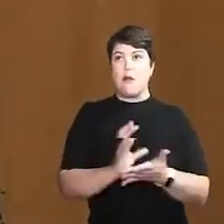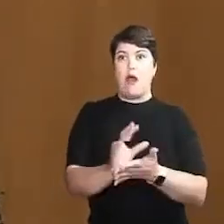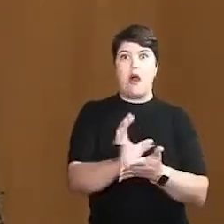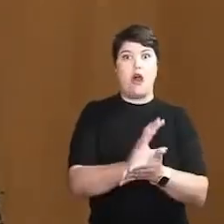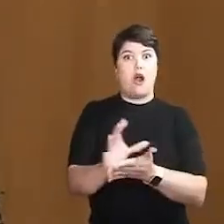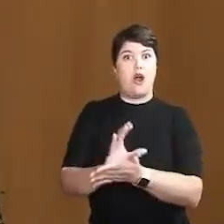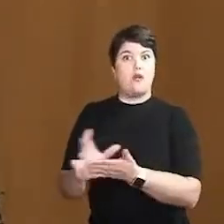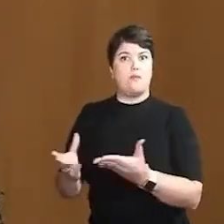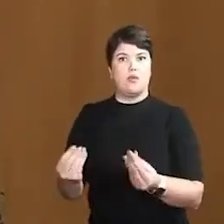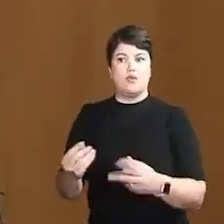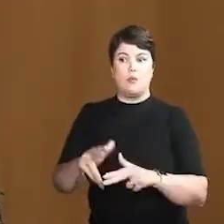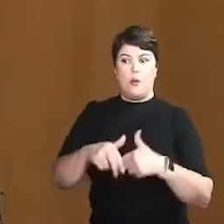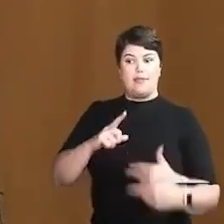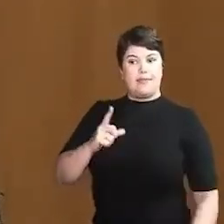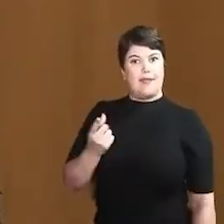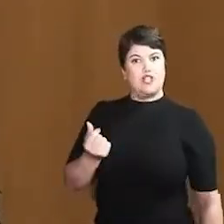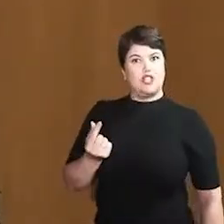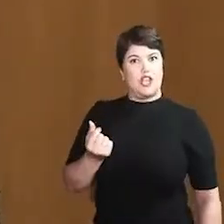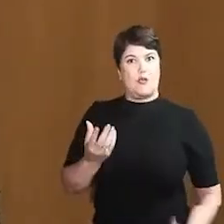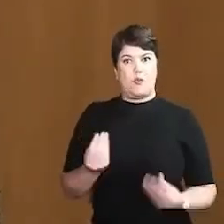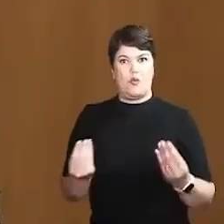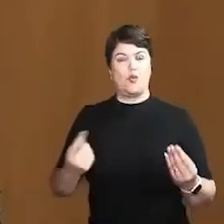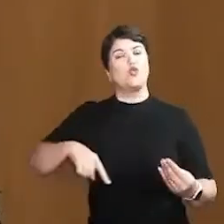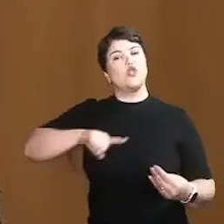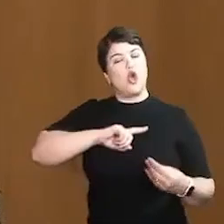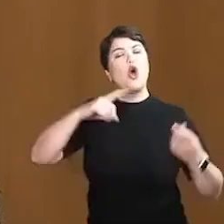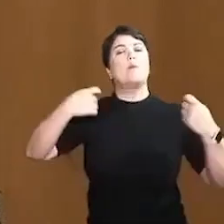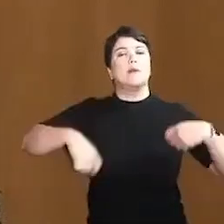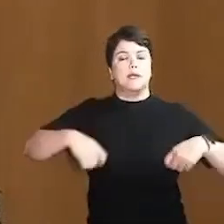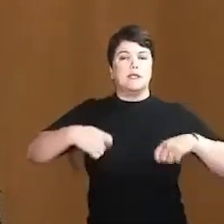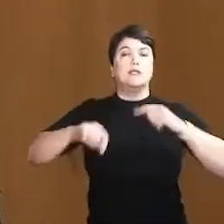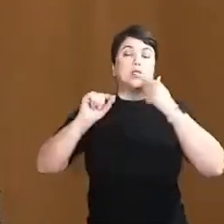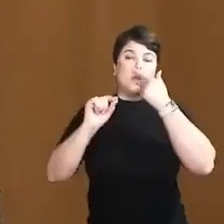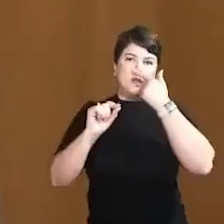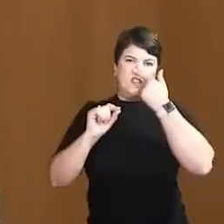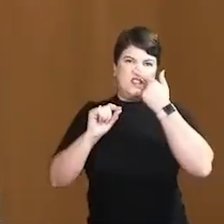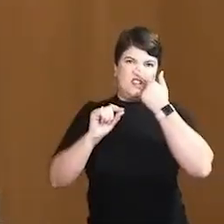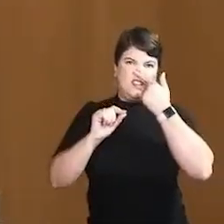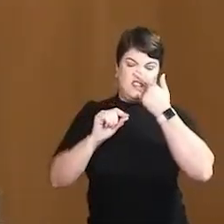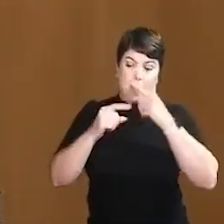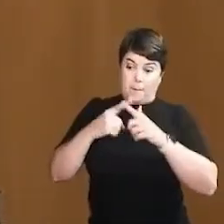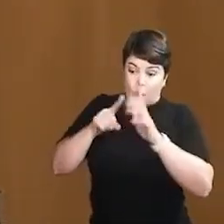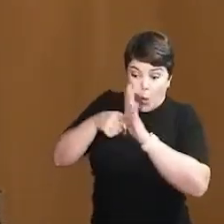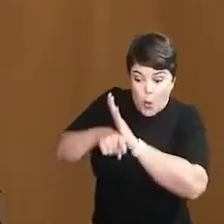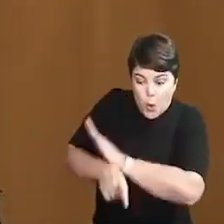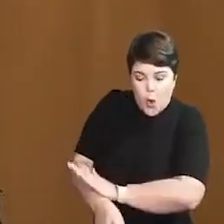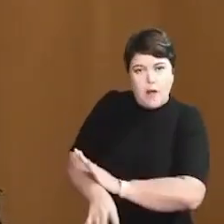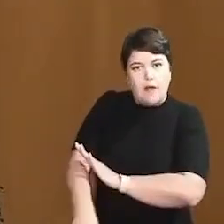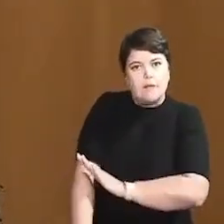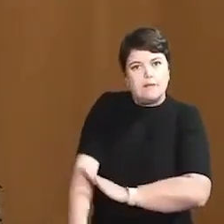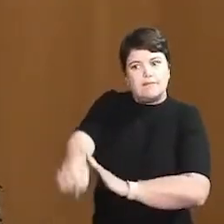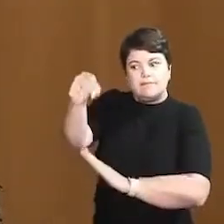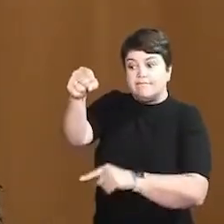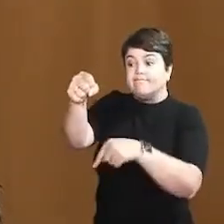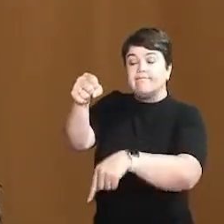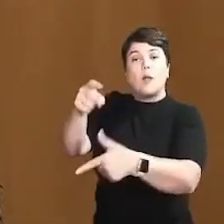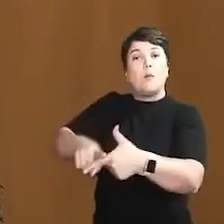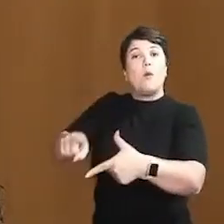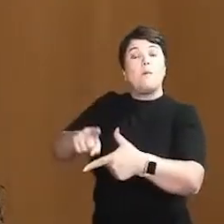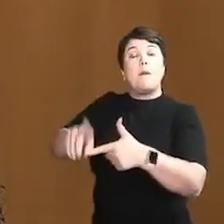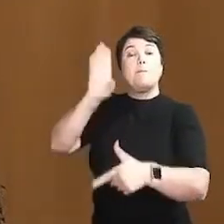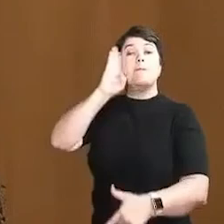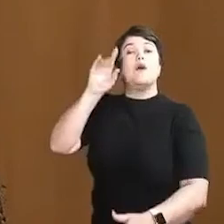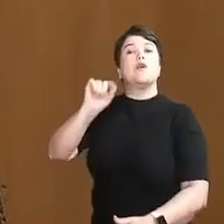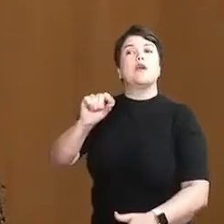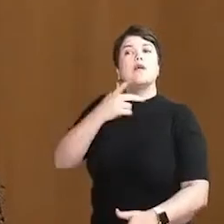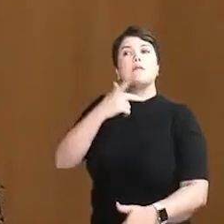por terem muito dinheiro nós precisamos ir a raiz desses problemas para conseguir